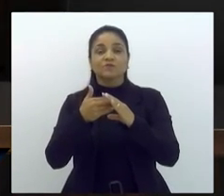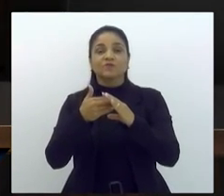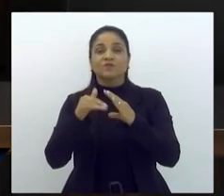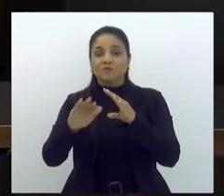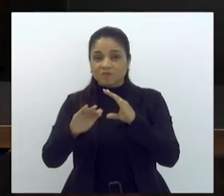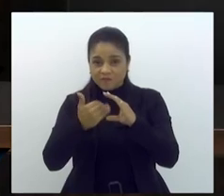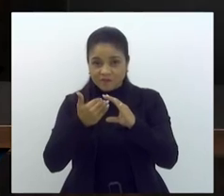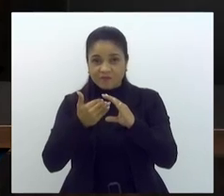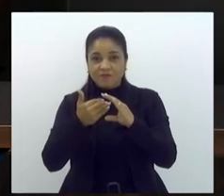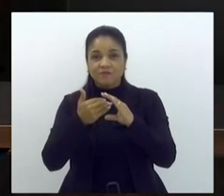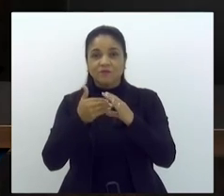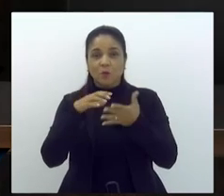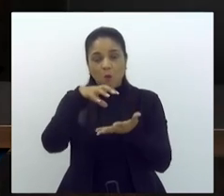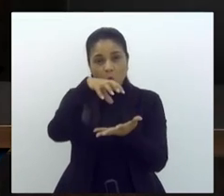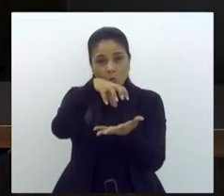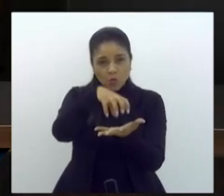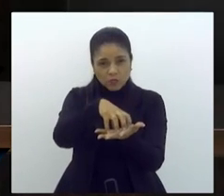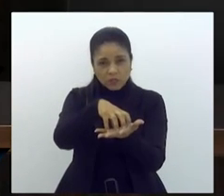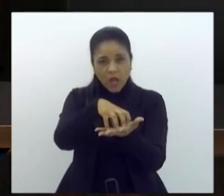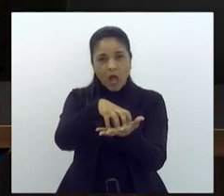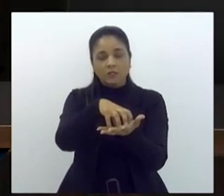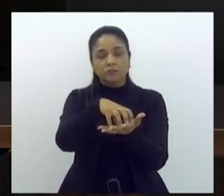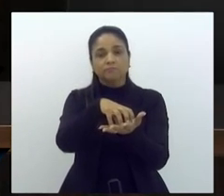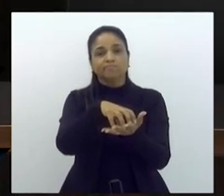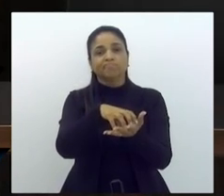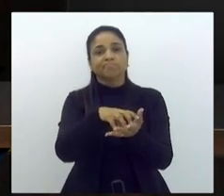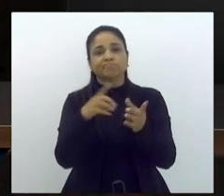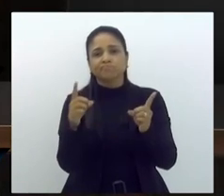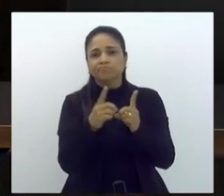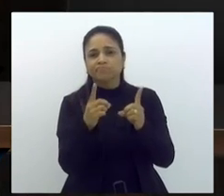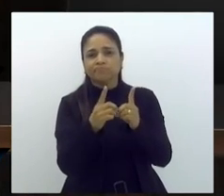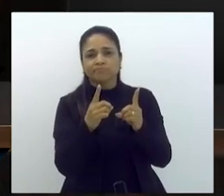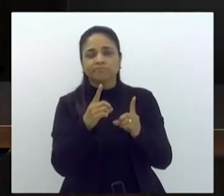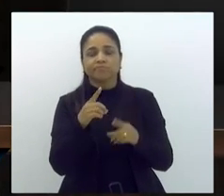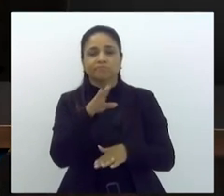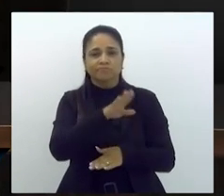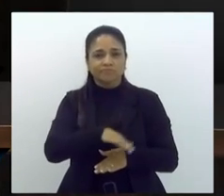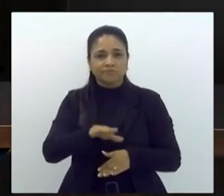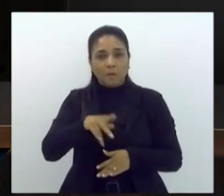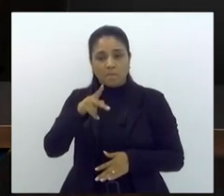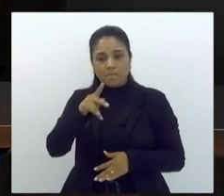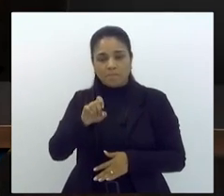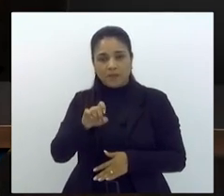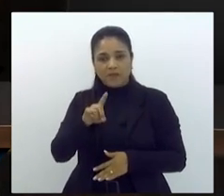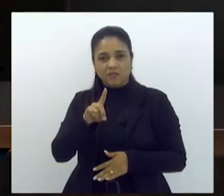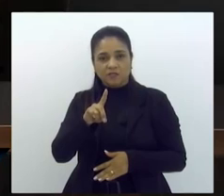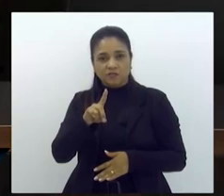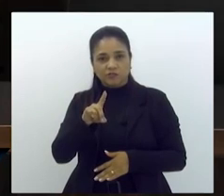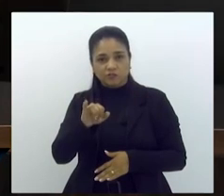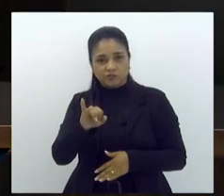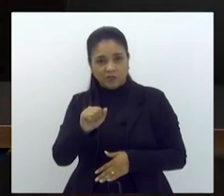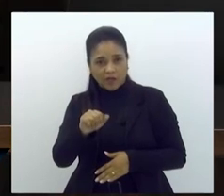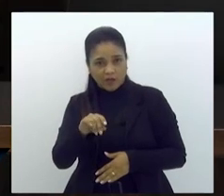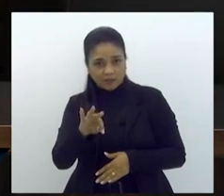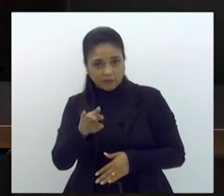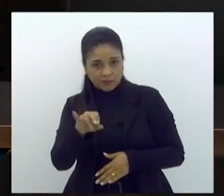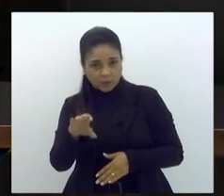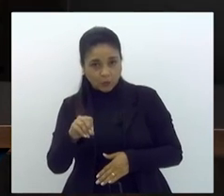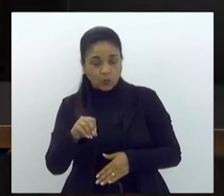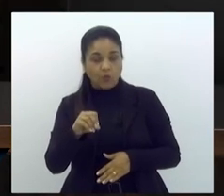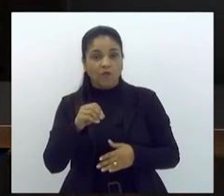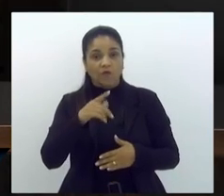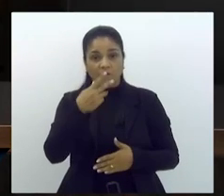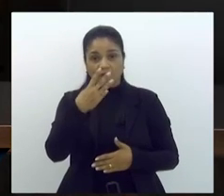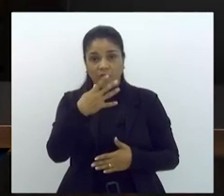sobre uma unidade pronta atendimento Pediátrico 24 horas UPA pediátrica 24 horas no município